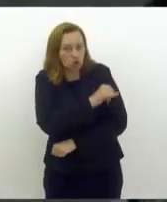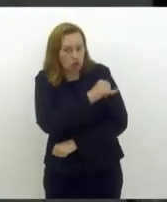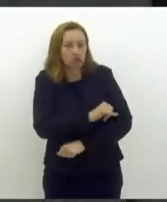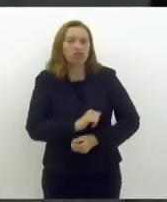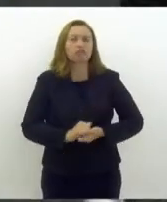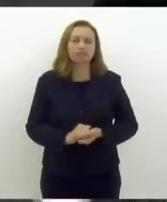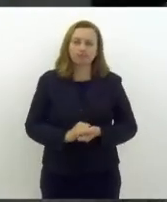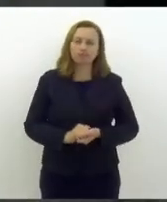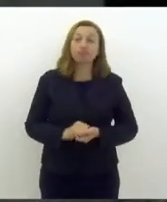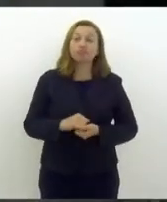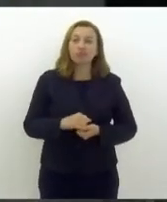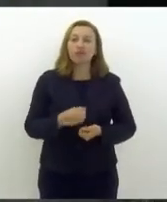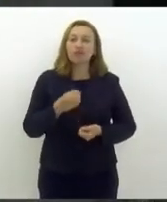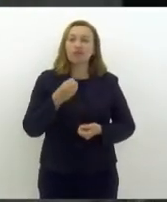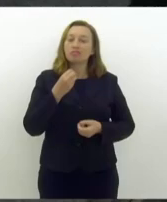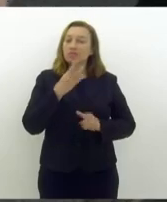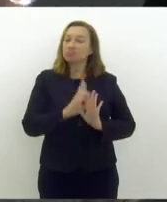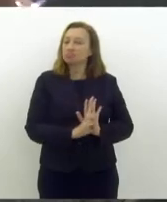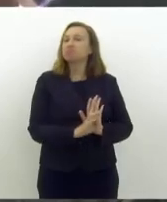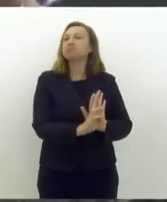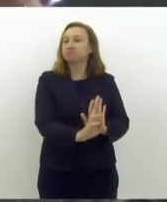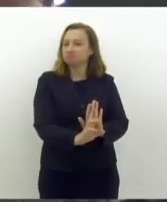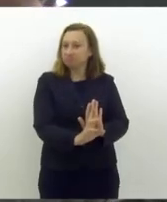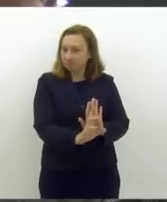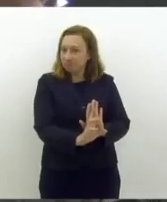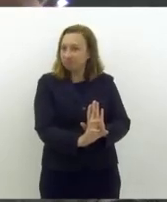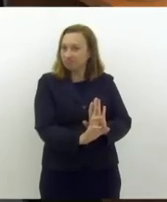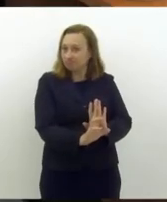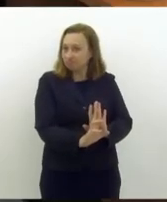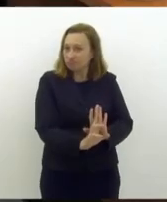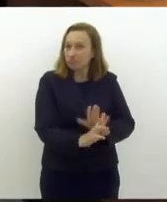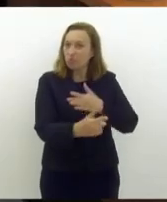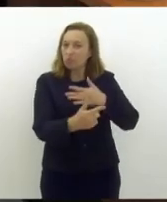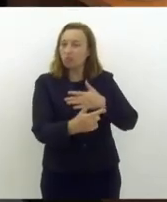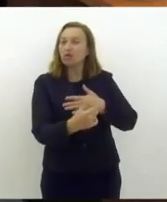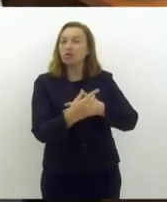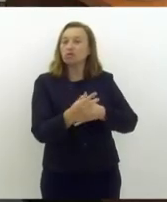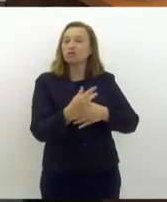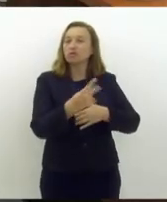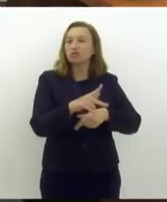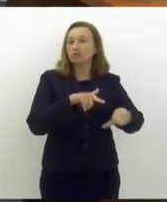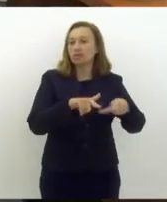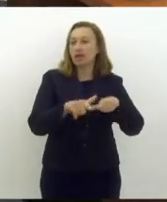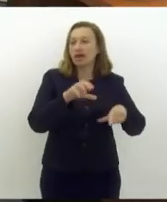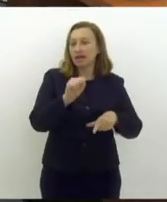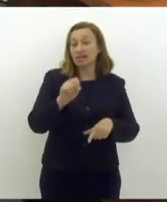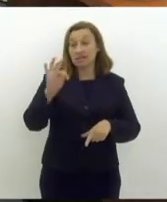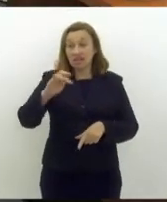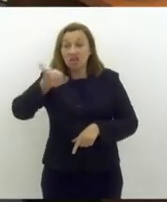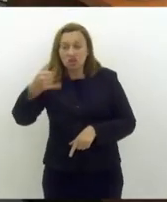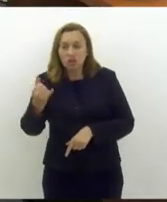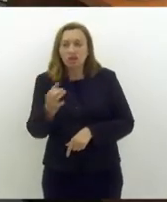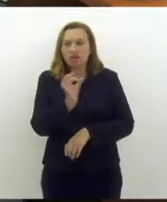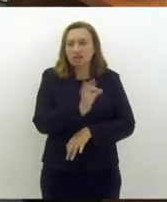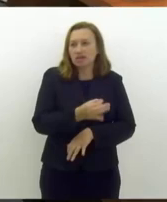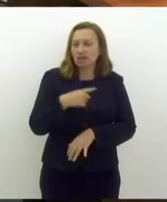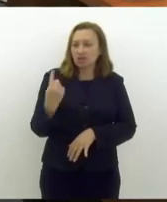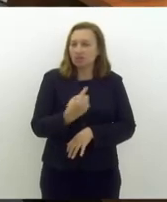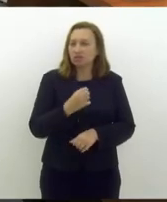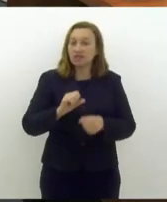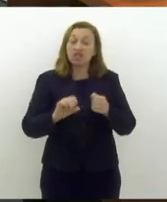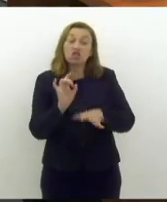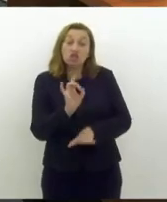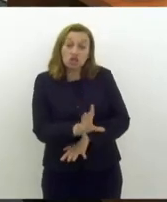seria muito bem representado com a sua Assunção no STJ é óbvio que o que a gente faz aqui é